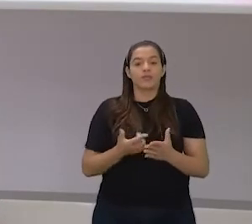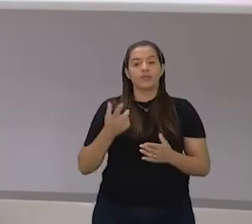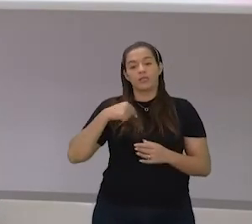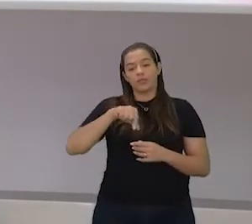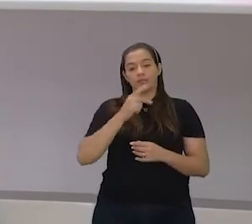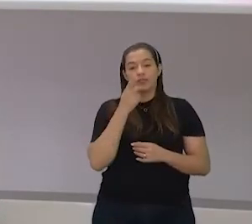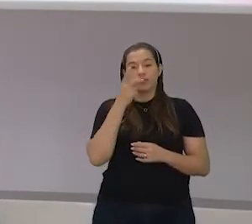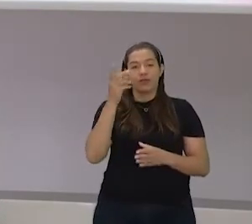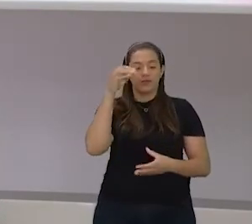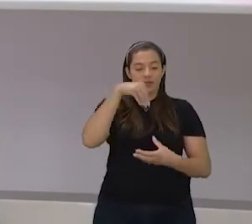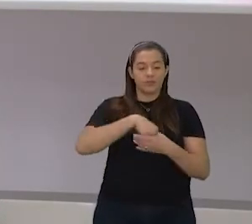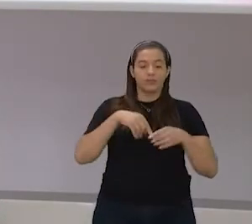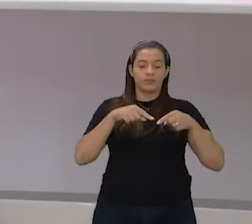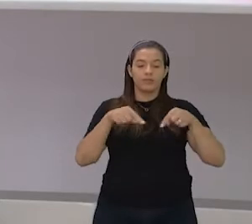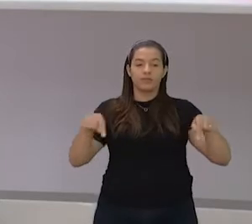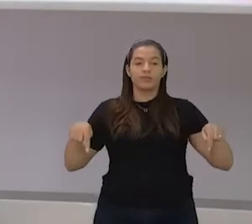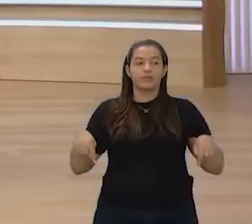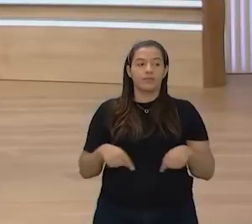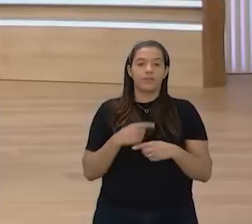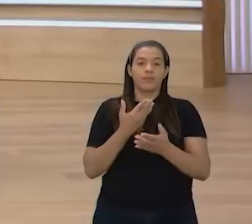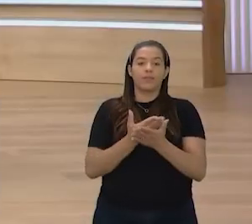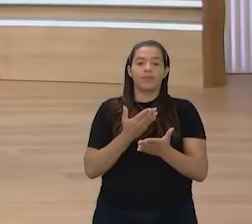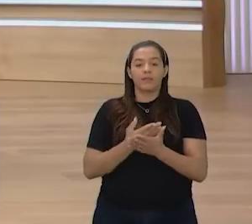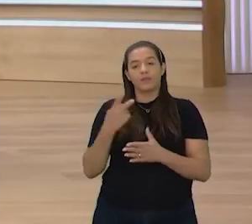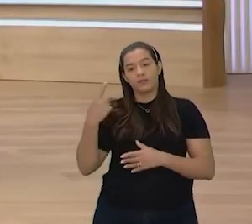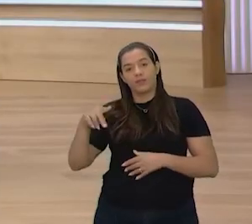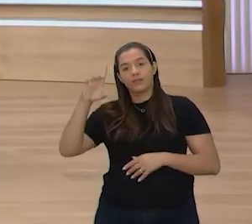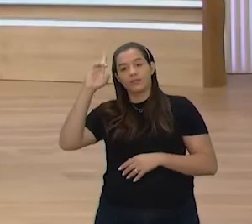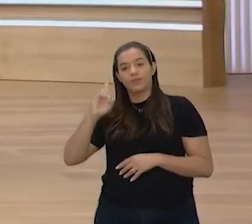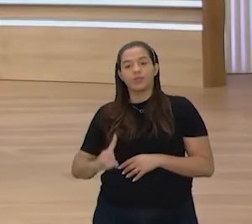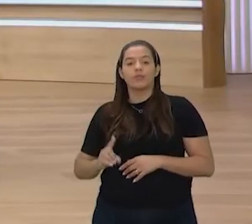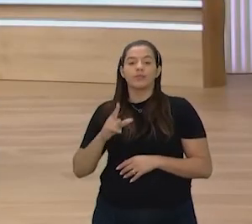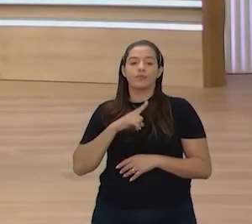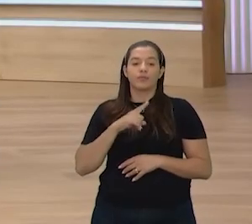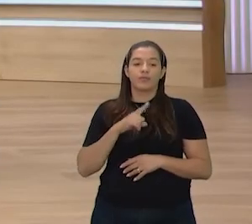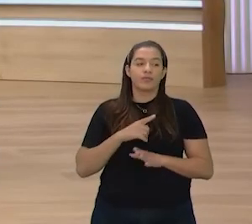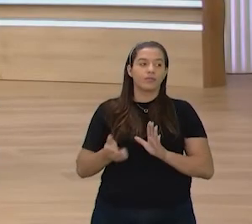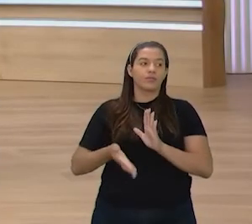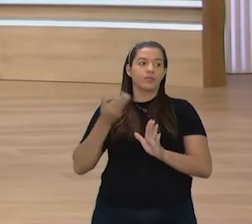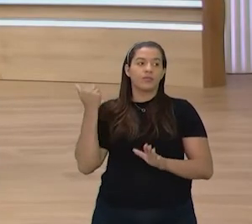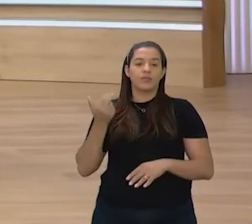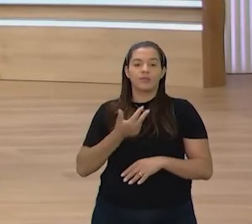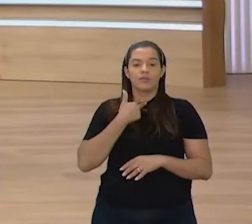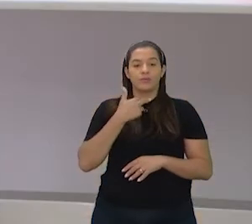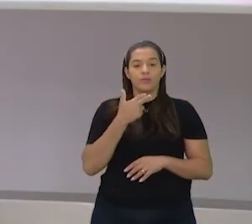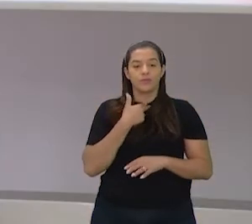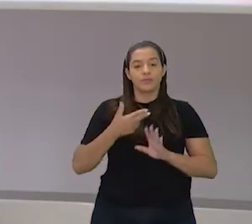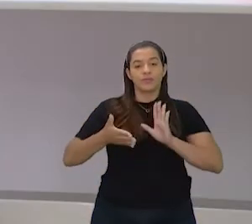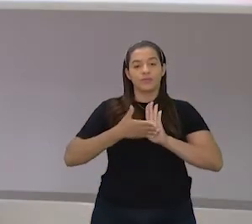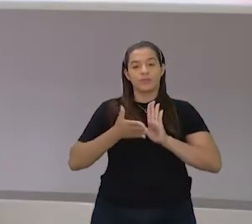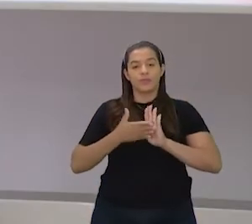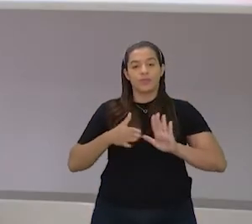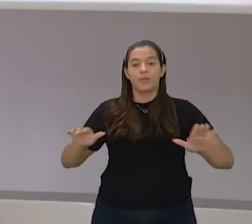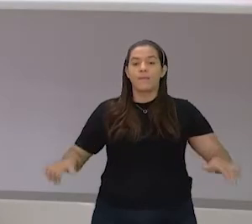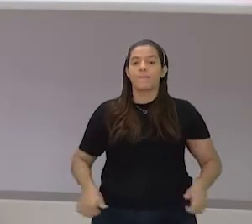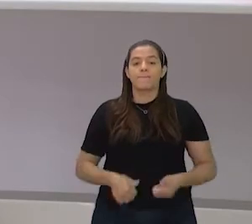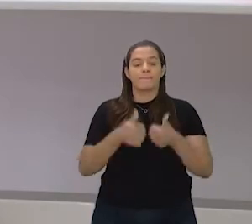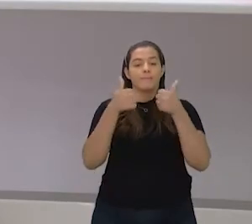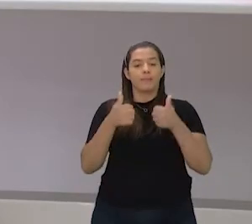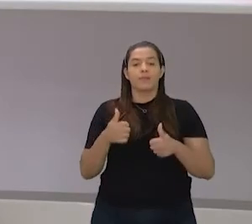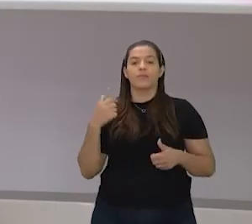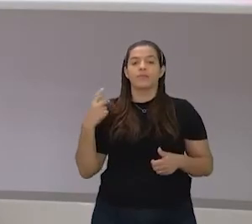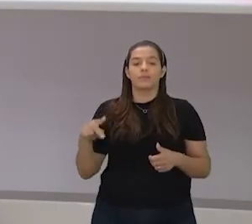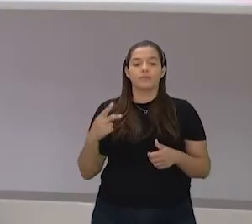fala de sala de aula, porque eles têm direitos, então ninguém pode tirar isso deles, né? E proporcionar da melhor